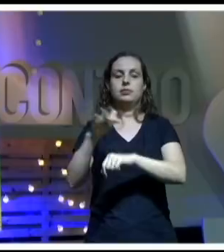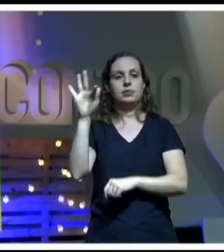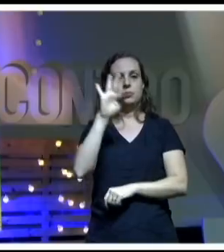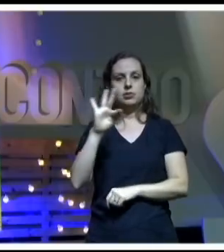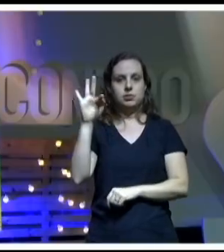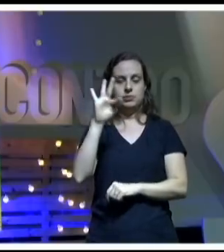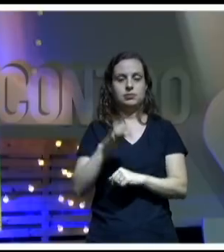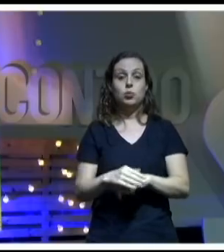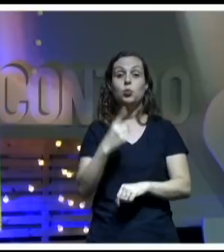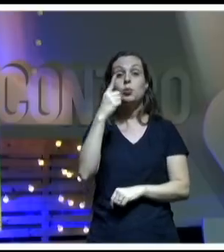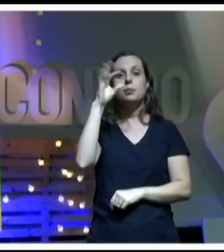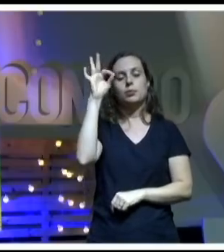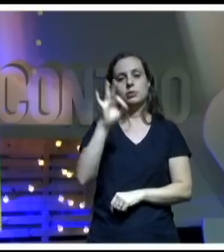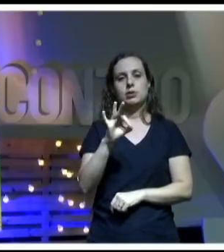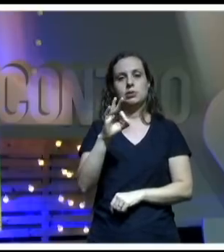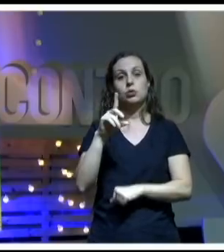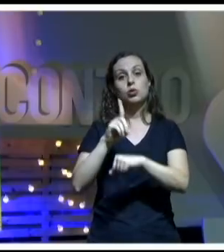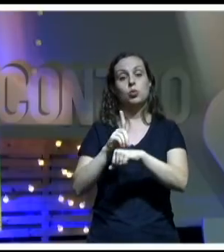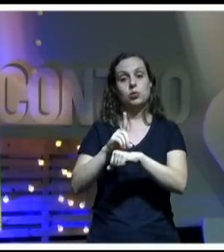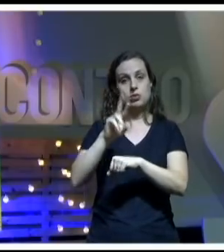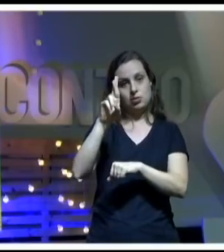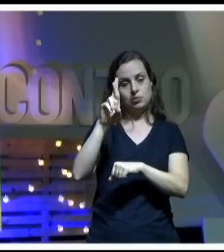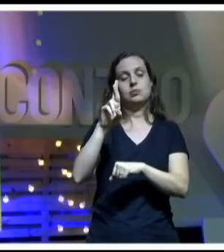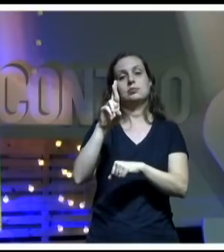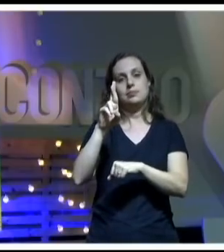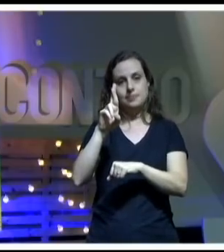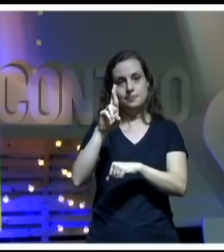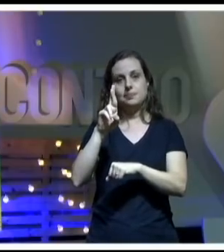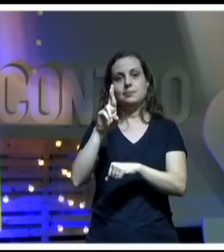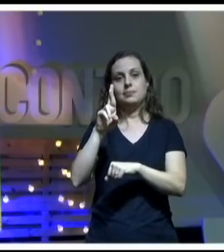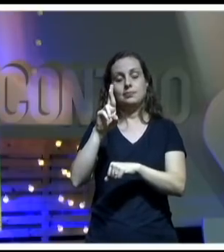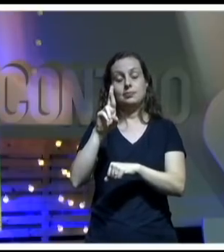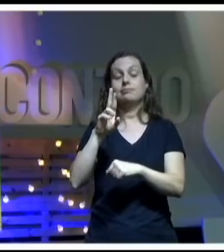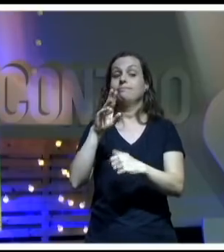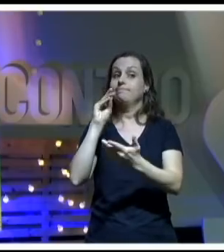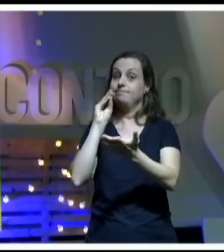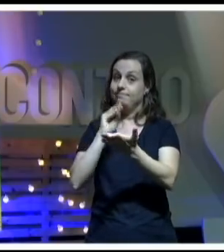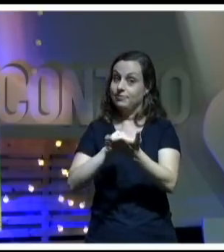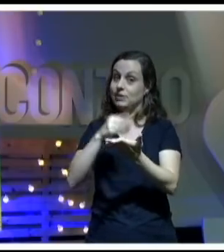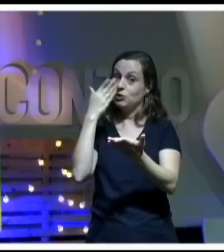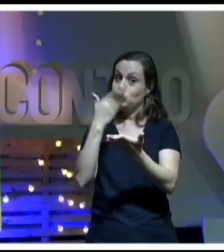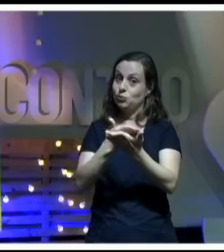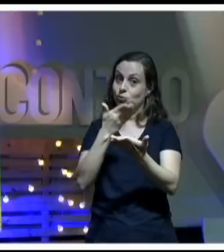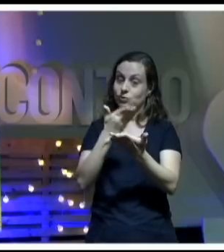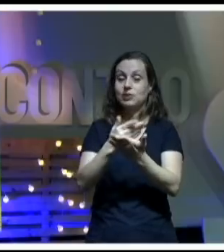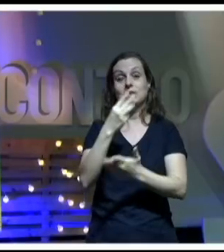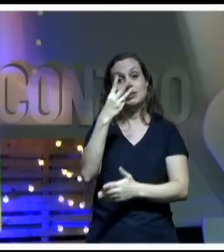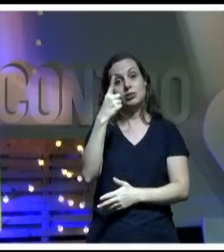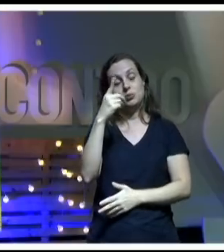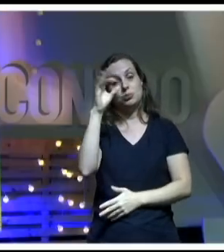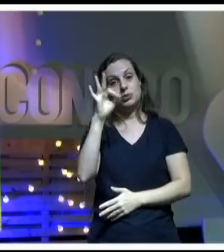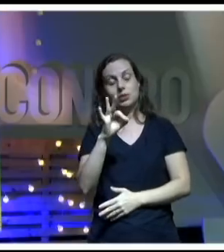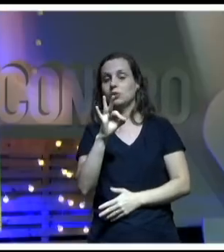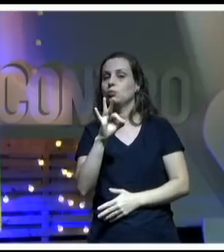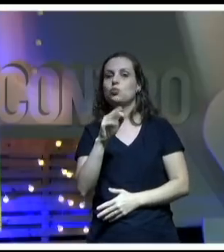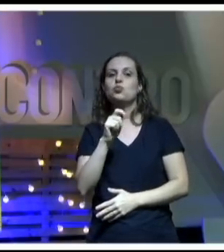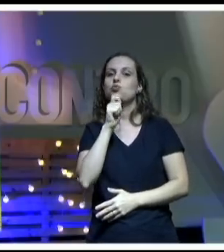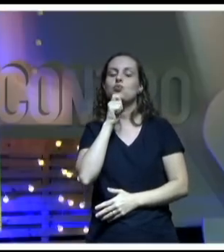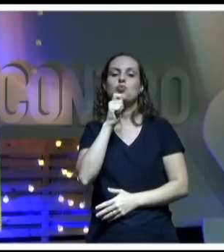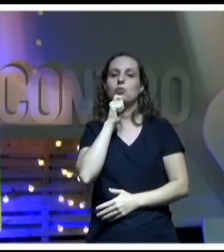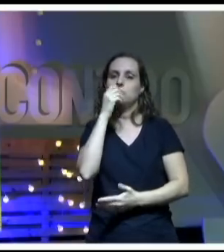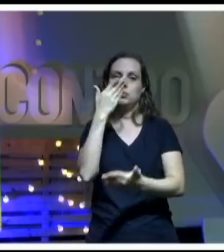cento só tem doutorado significa que nós não estamos estudando que 36% no trânsito tanto